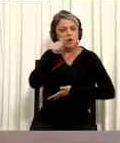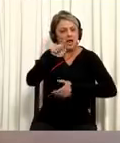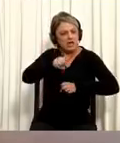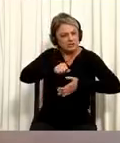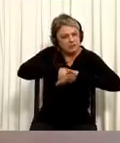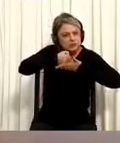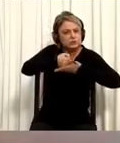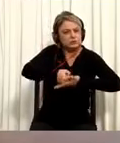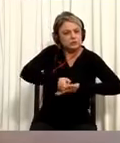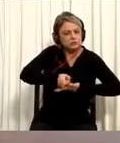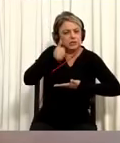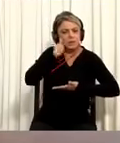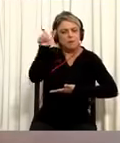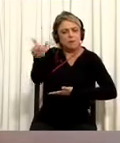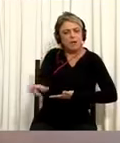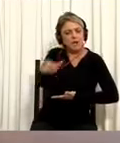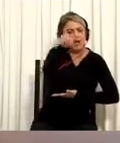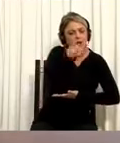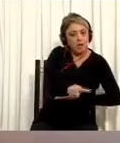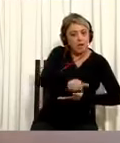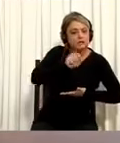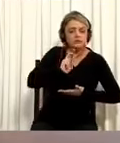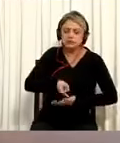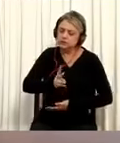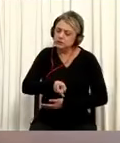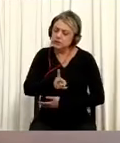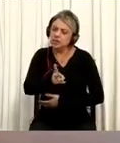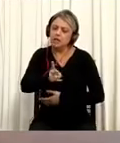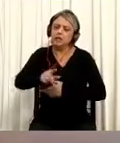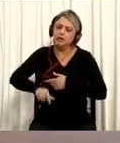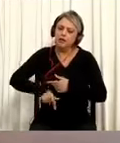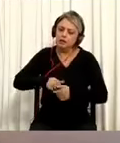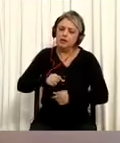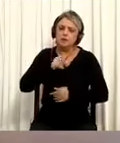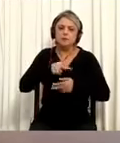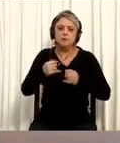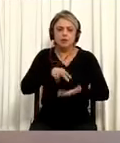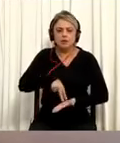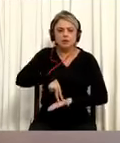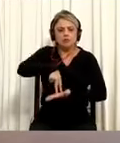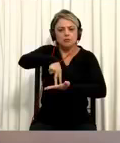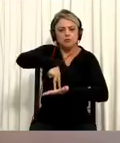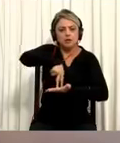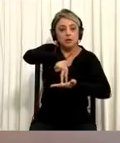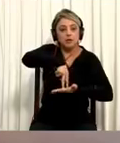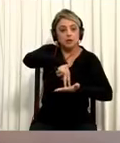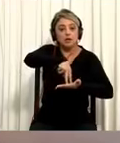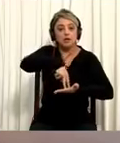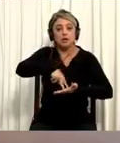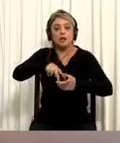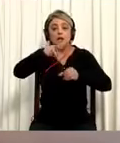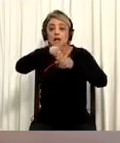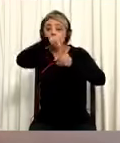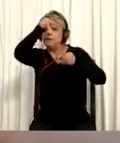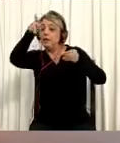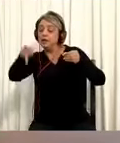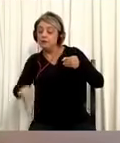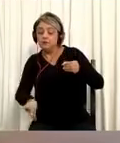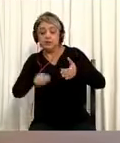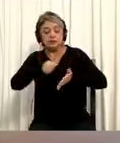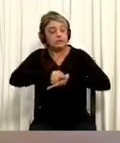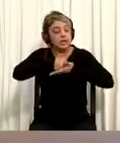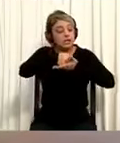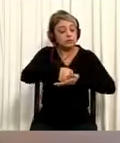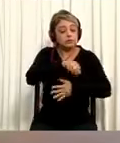mulheres de luta, mulheres que sempre estiveram na linha de frente, né, nas periferias, na luta pela